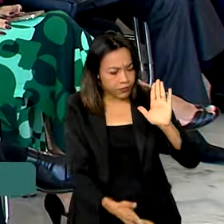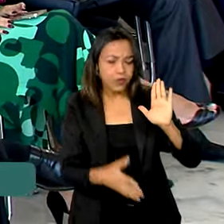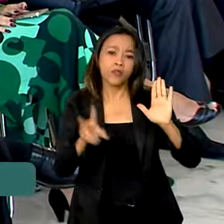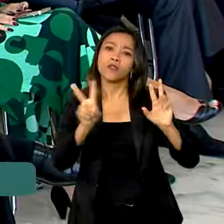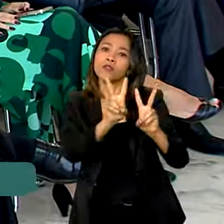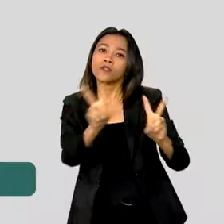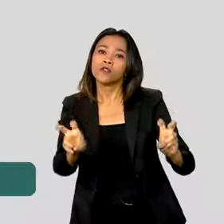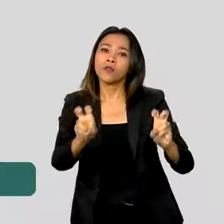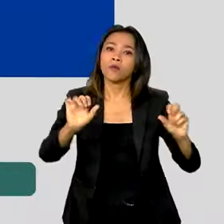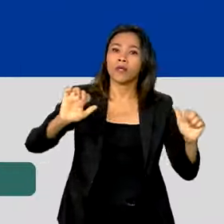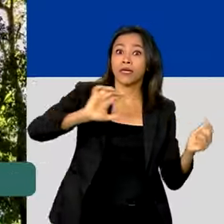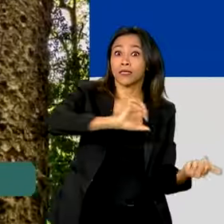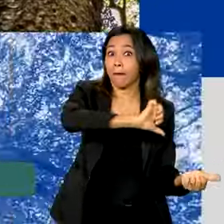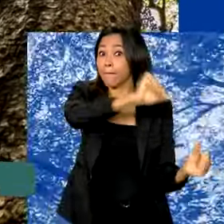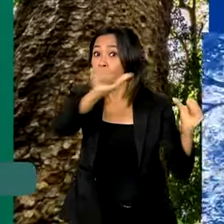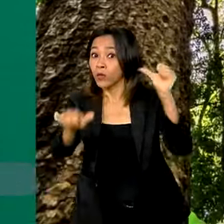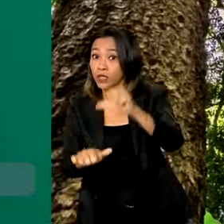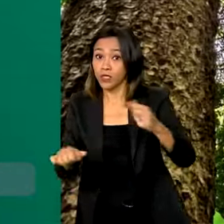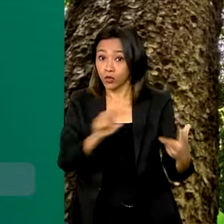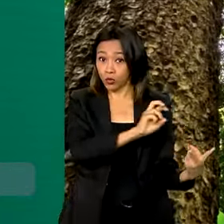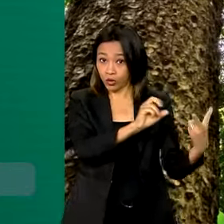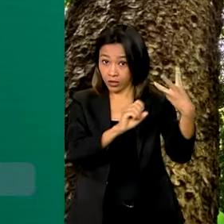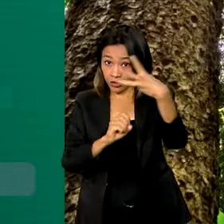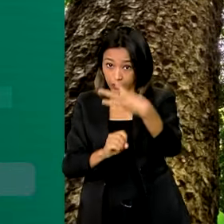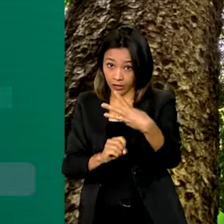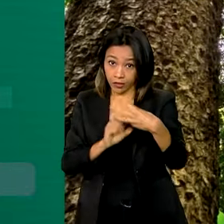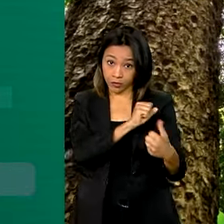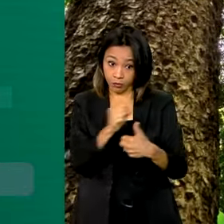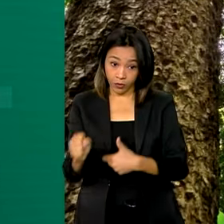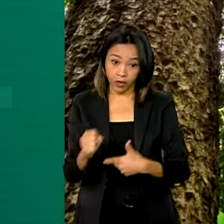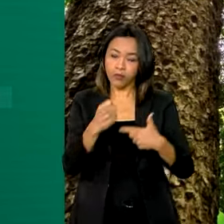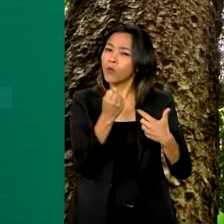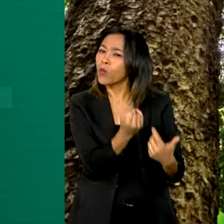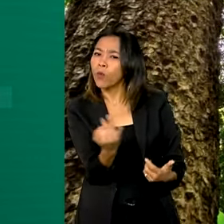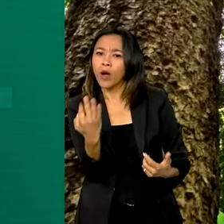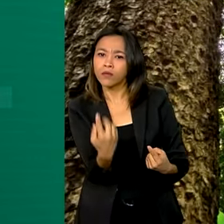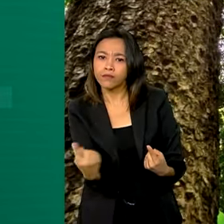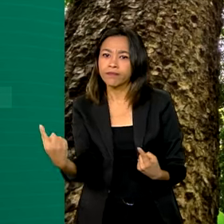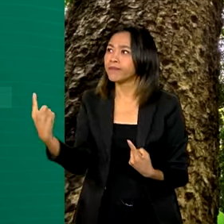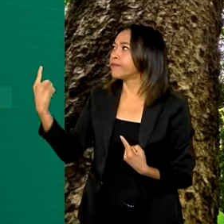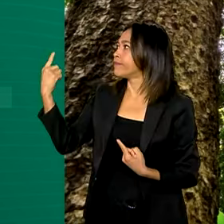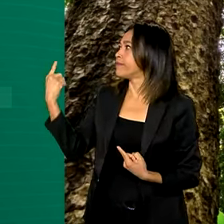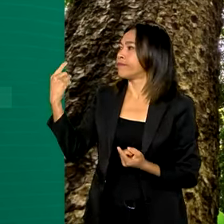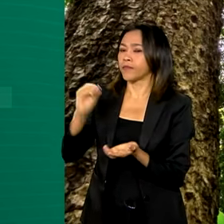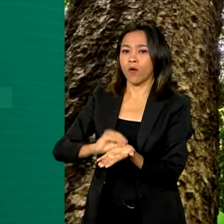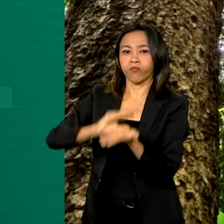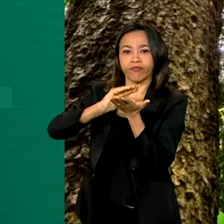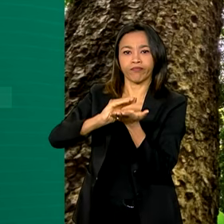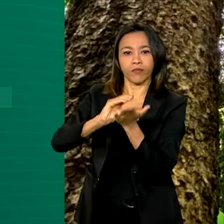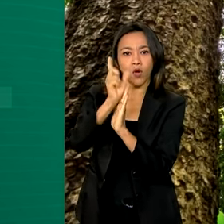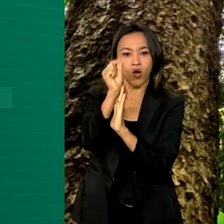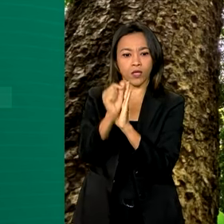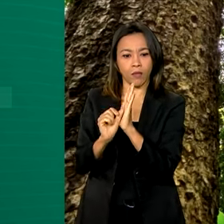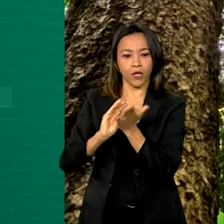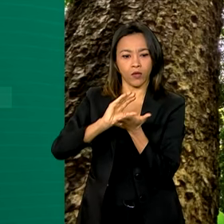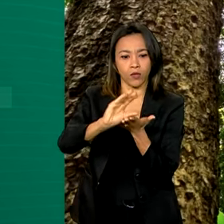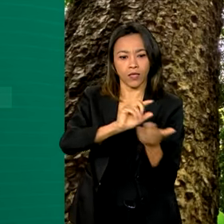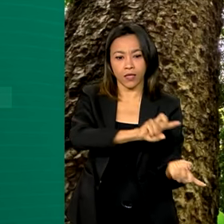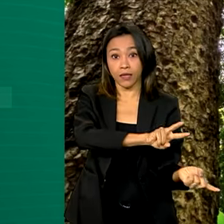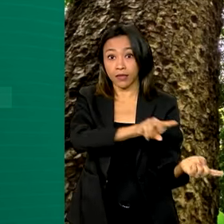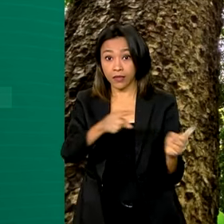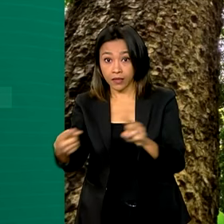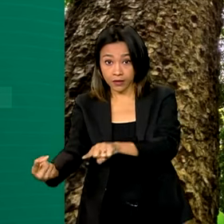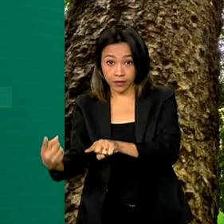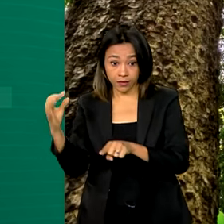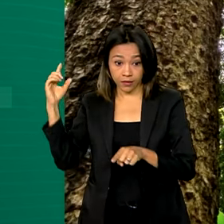Ecológica entre os três poderes do Estado brasileiro estão: aumentar o orçamento destinado à transição ecológica e reduzir